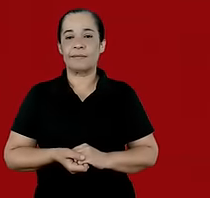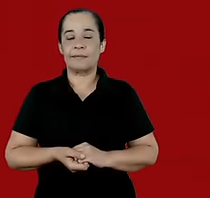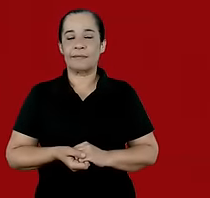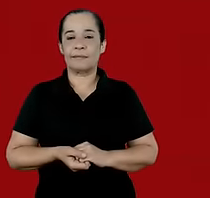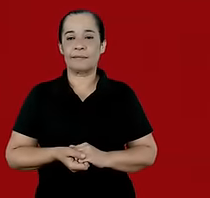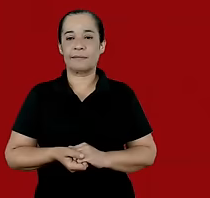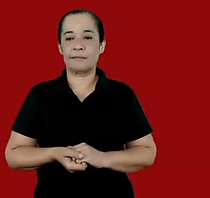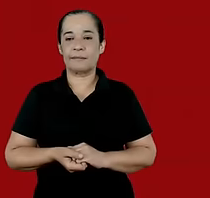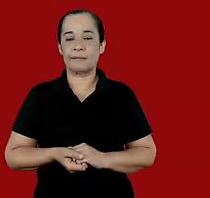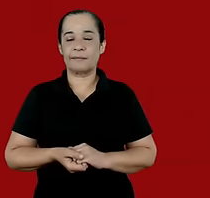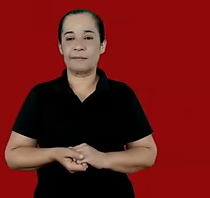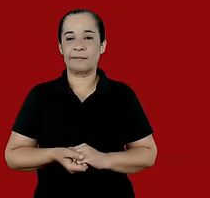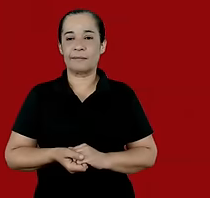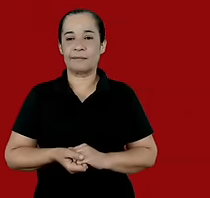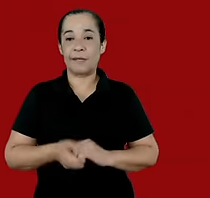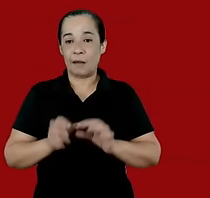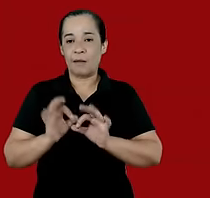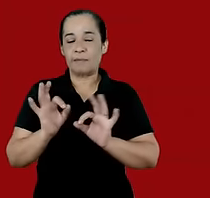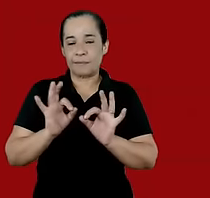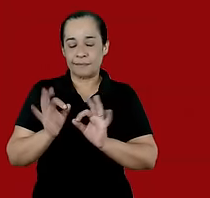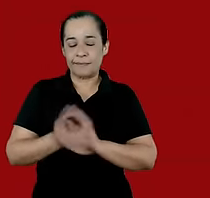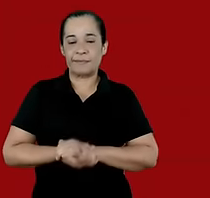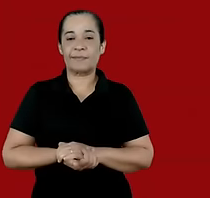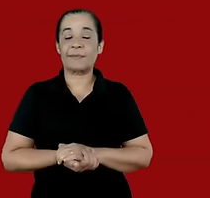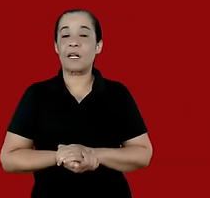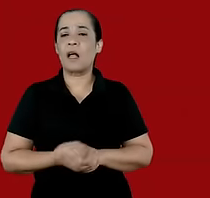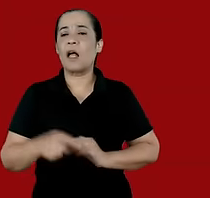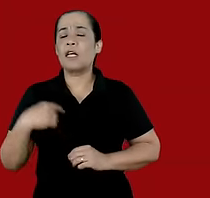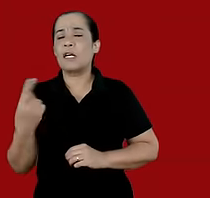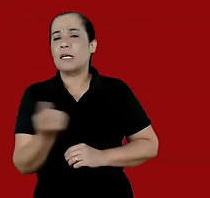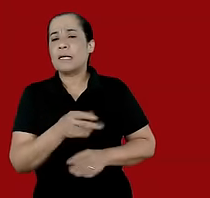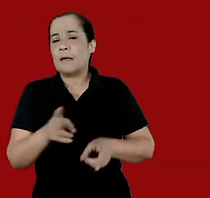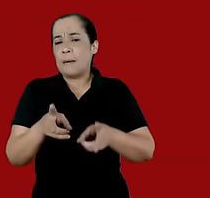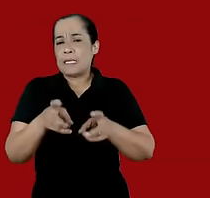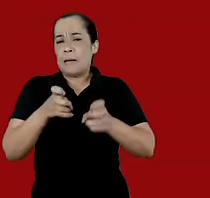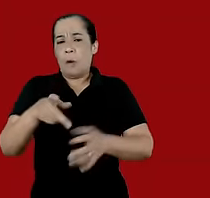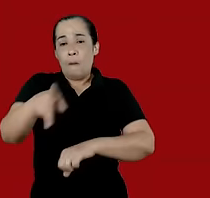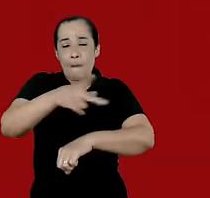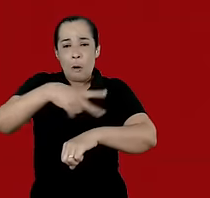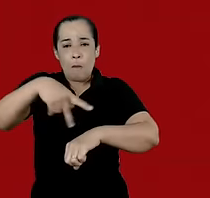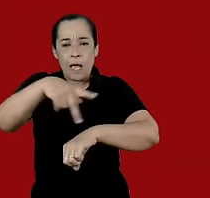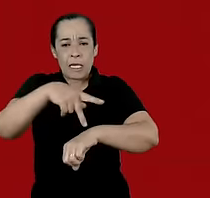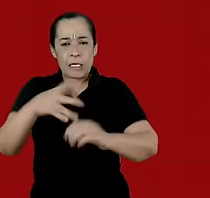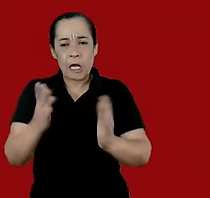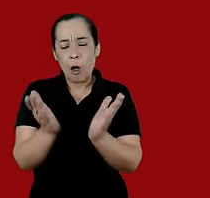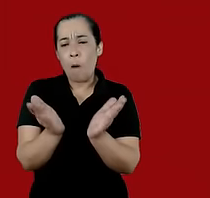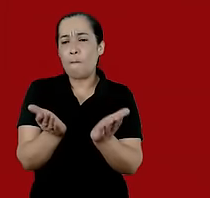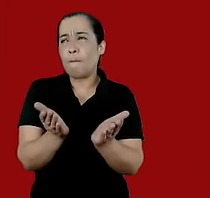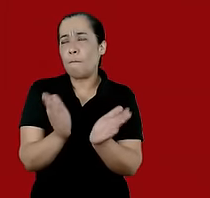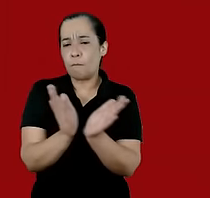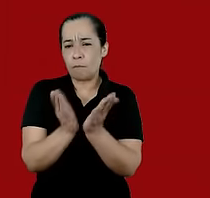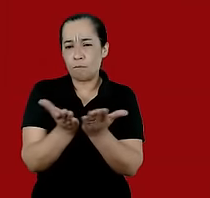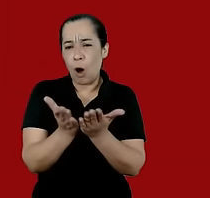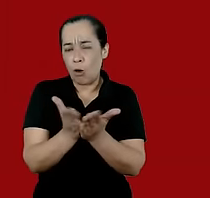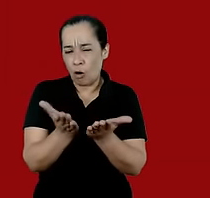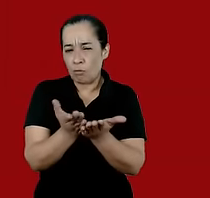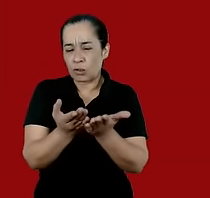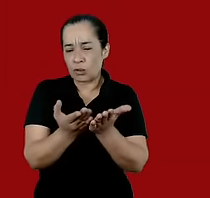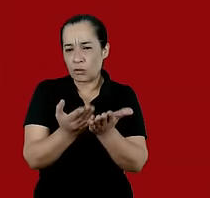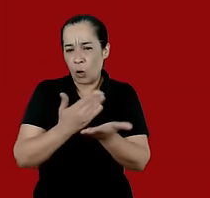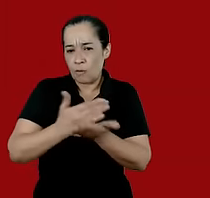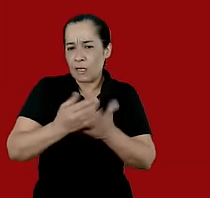não agora melhorou quando a gente olha a parte de países emergentes eh a gente vê o Brasil com processo de inflação